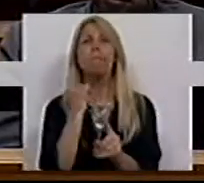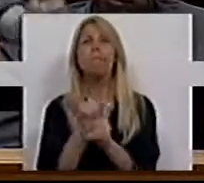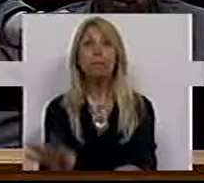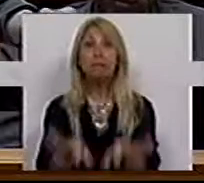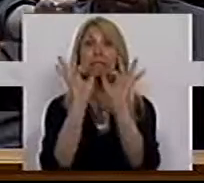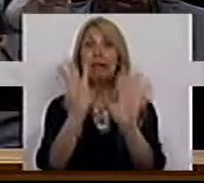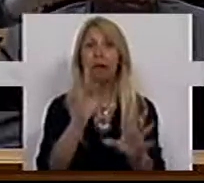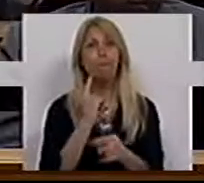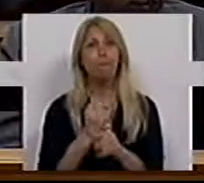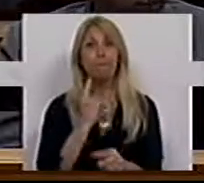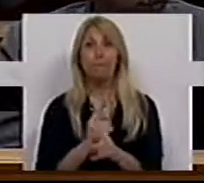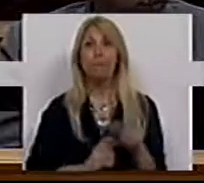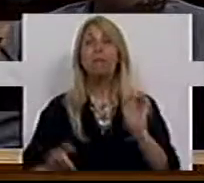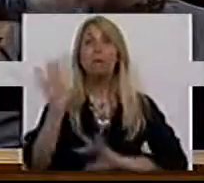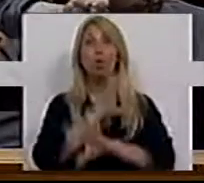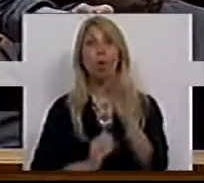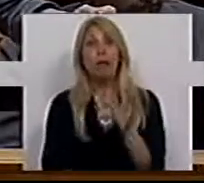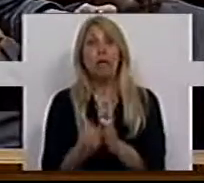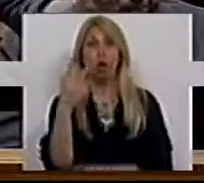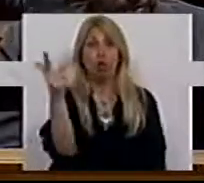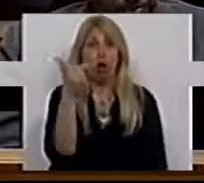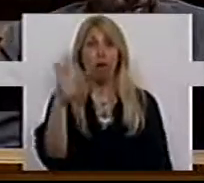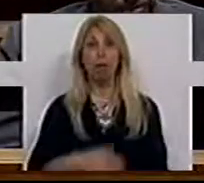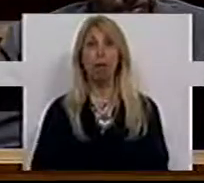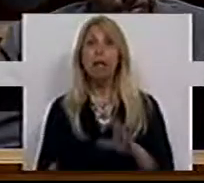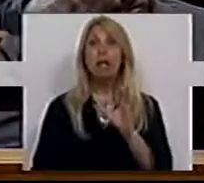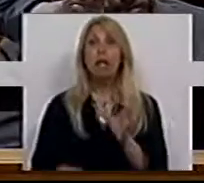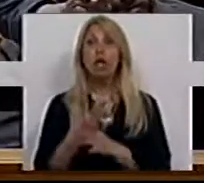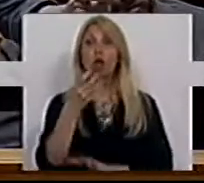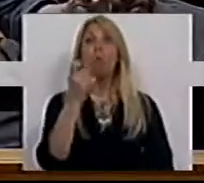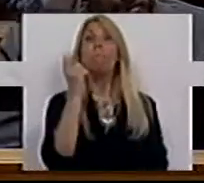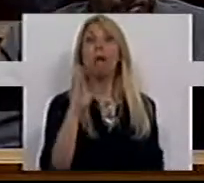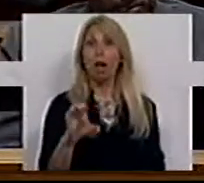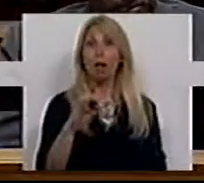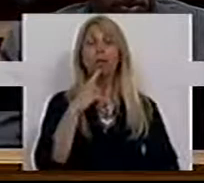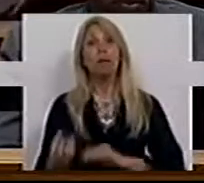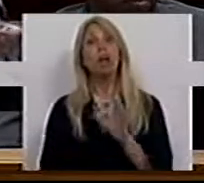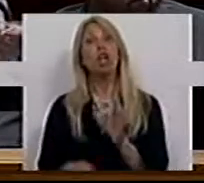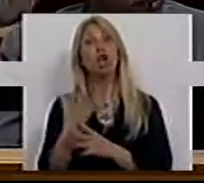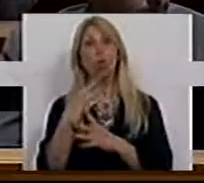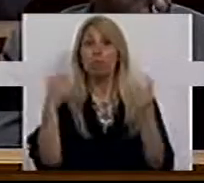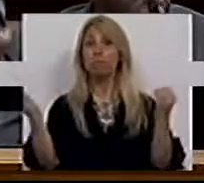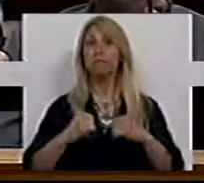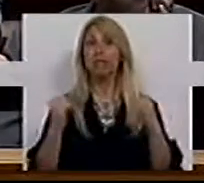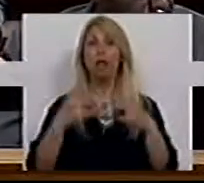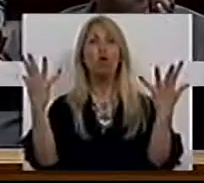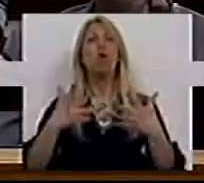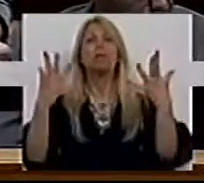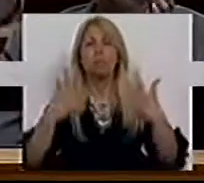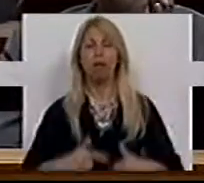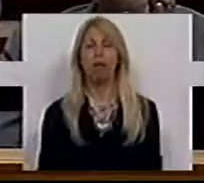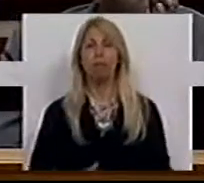exatamente a mesma Europa que criou as troicas, que criou o SPEC, que criou o Tratado